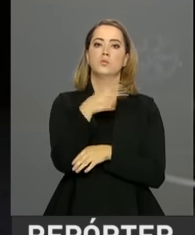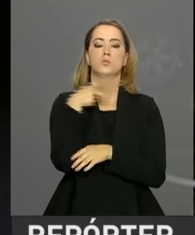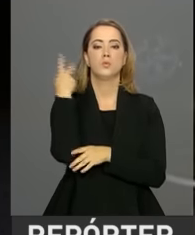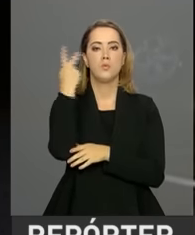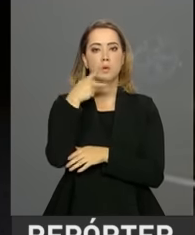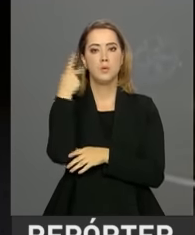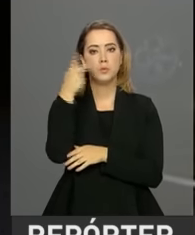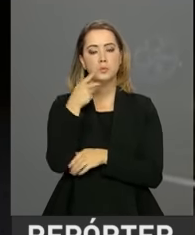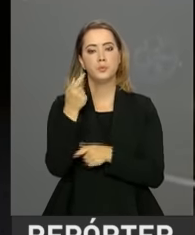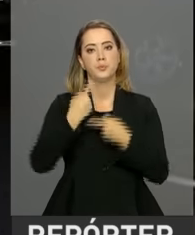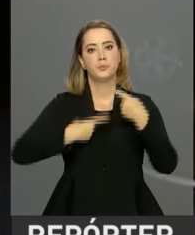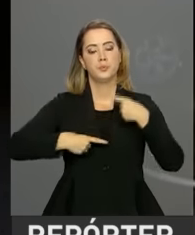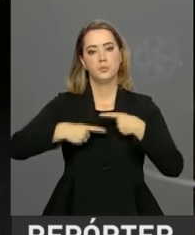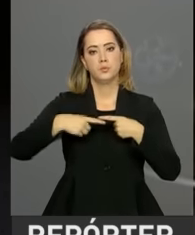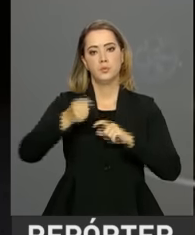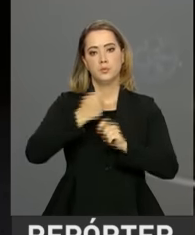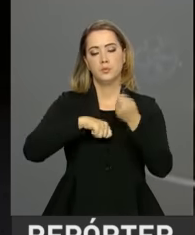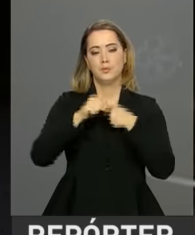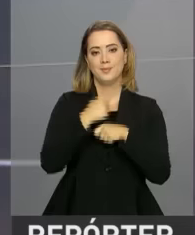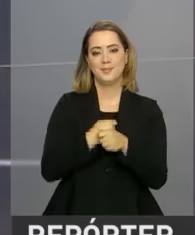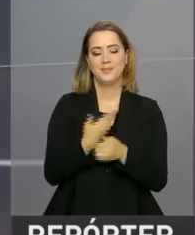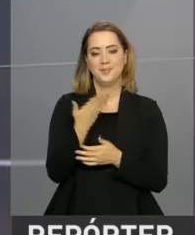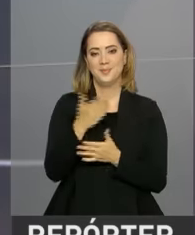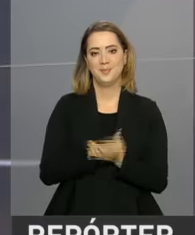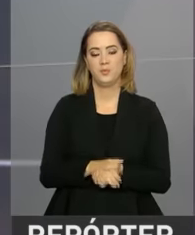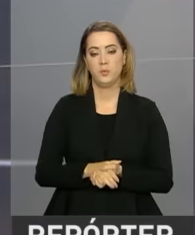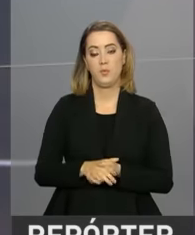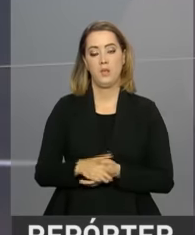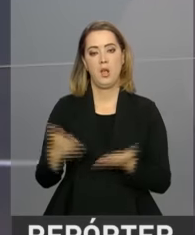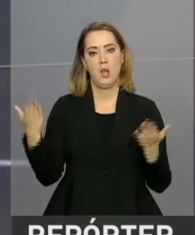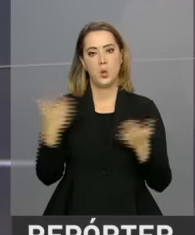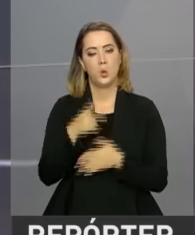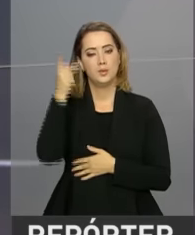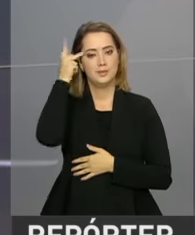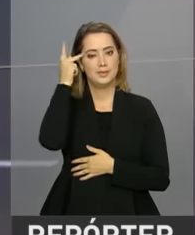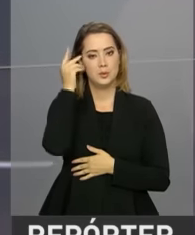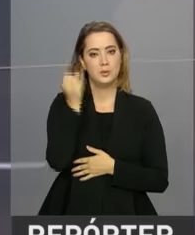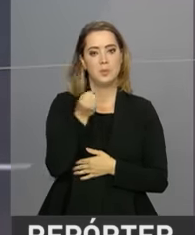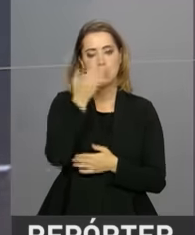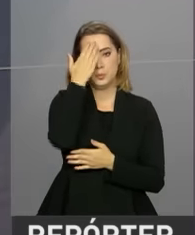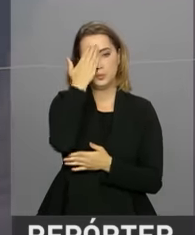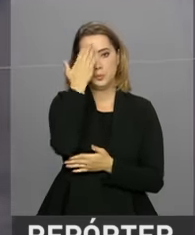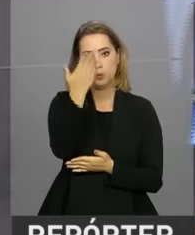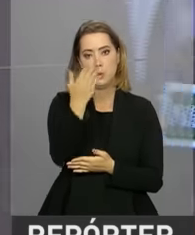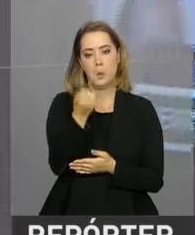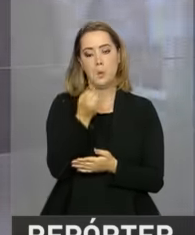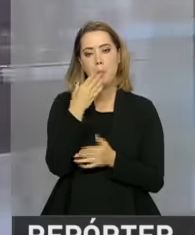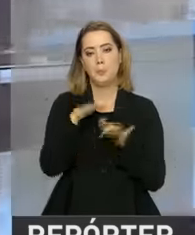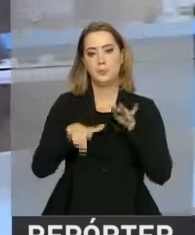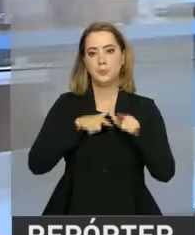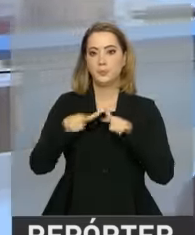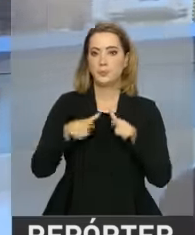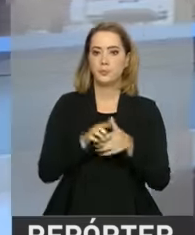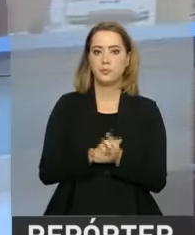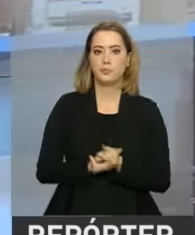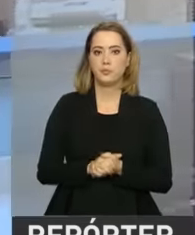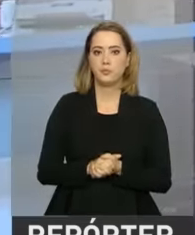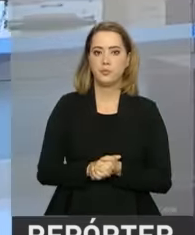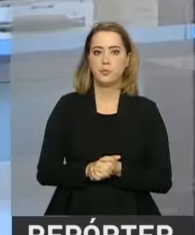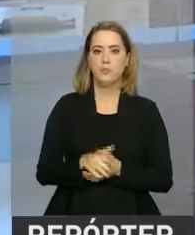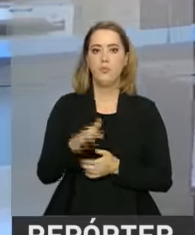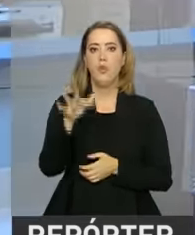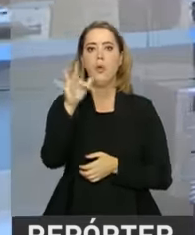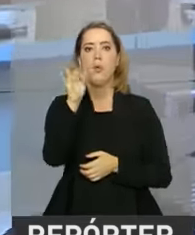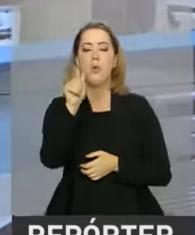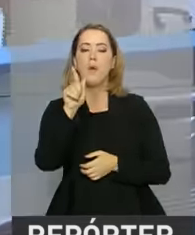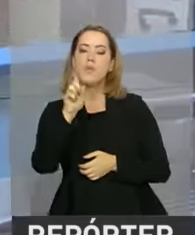econômico. Jaime, a gente volta com você aí no estúdio. Leonardo Meira, ao vivo de São Paulo, obrigado, Léo, pelas informações, bom trabalho para você. E o